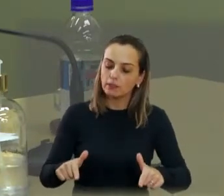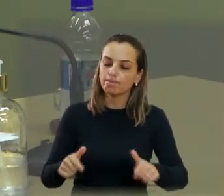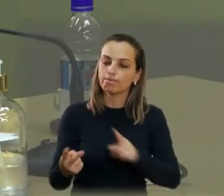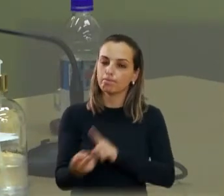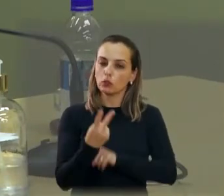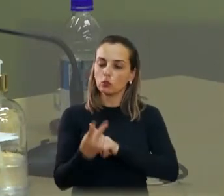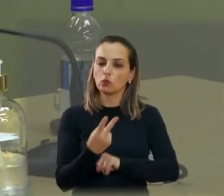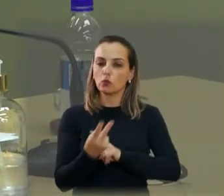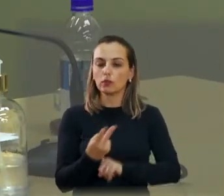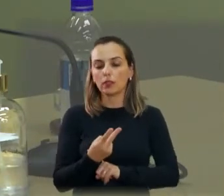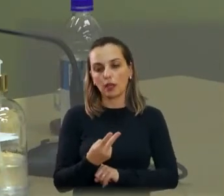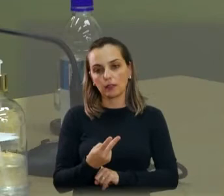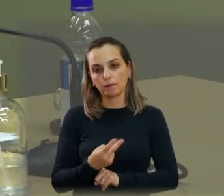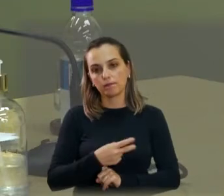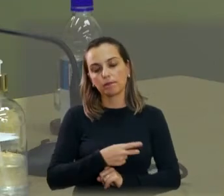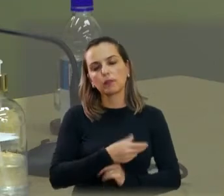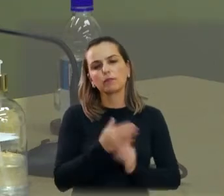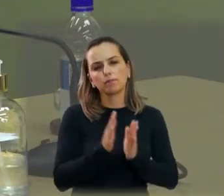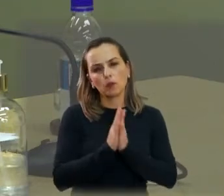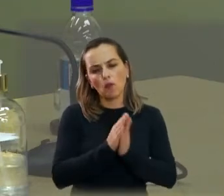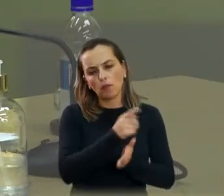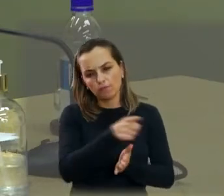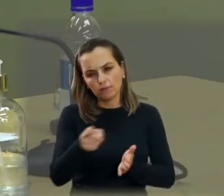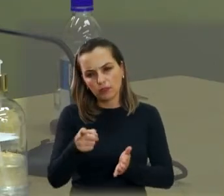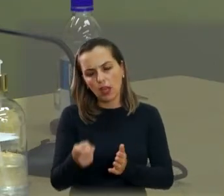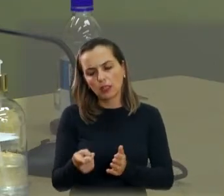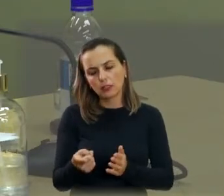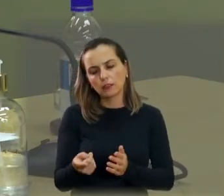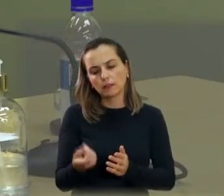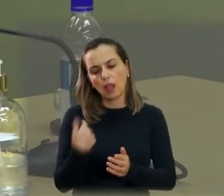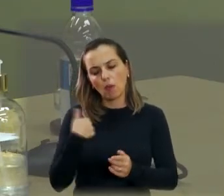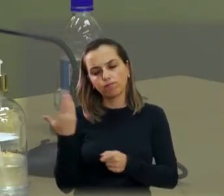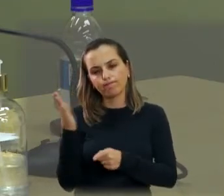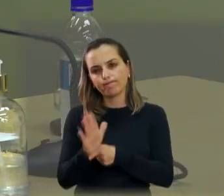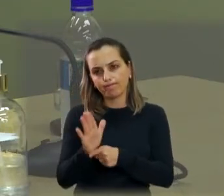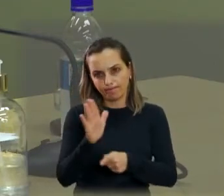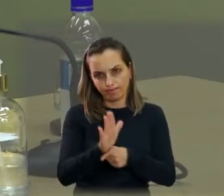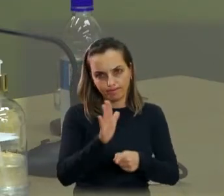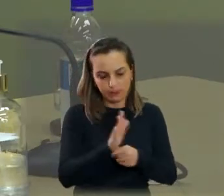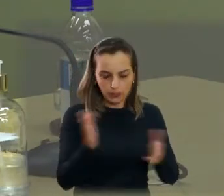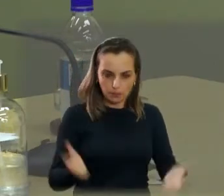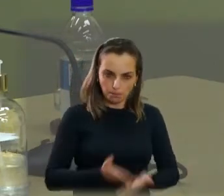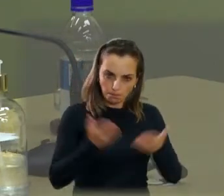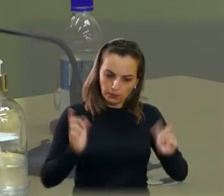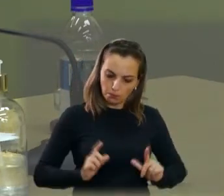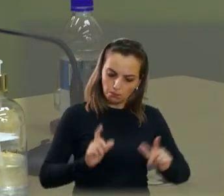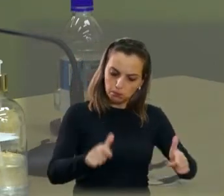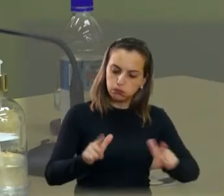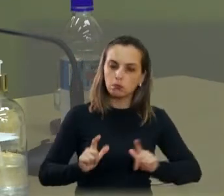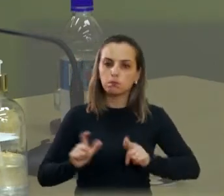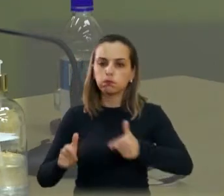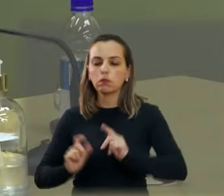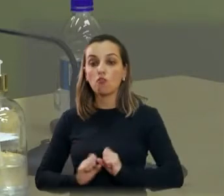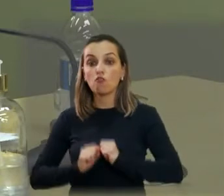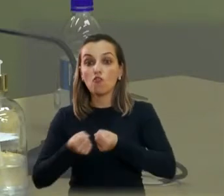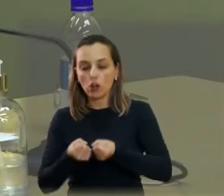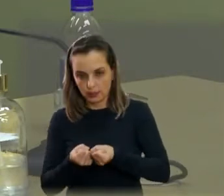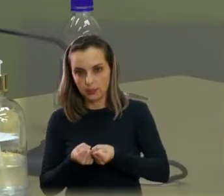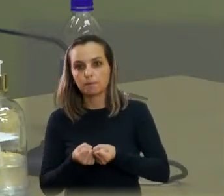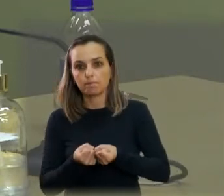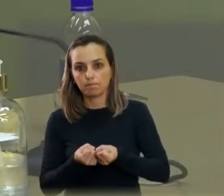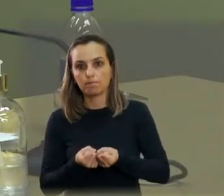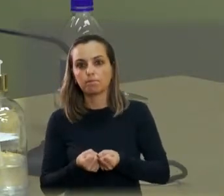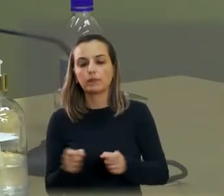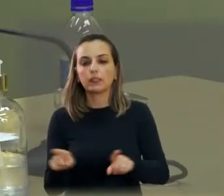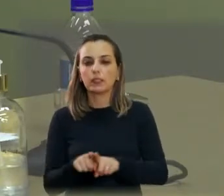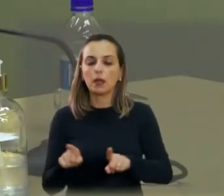Então, estamos aqui, a população de Araraquara pode contar com nós, pode contar com o nosso empenho, pode contar com a nossa força, pode contar com a